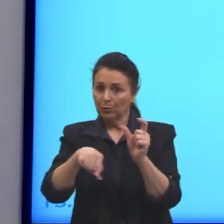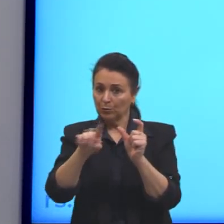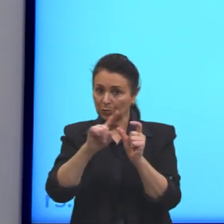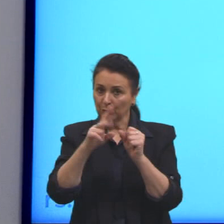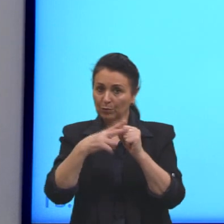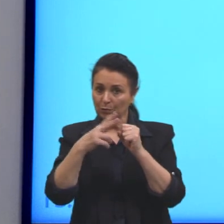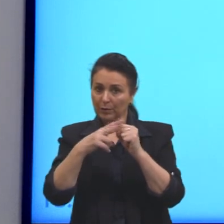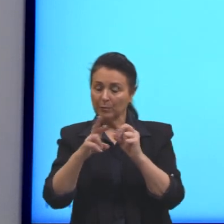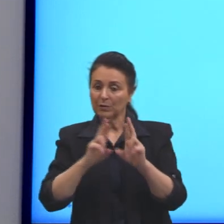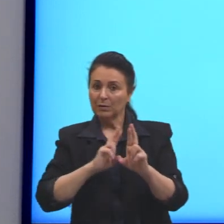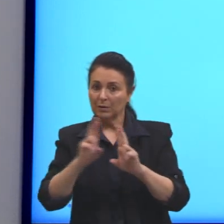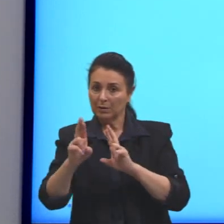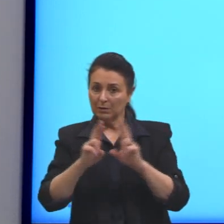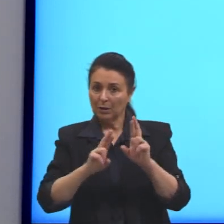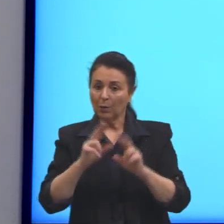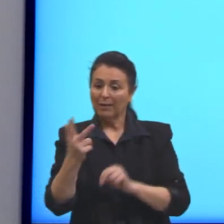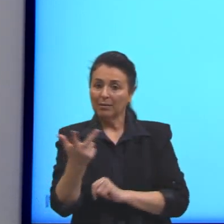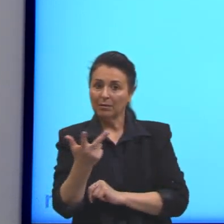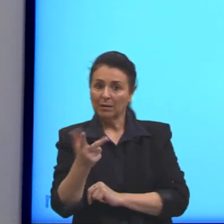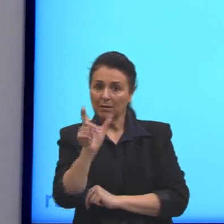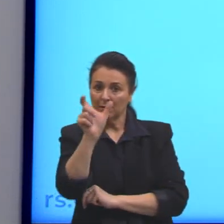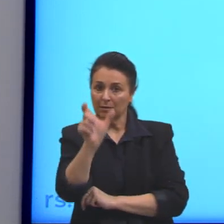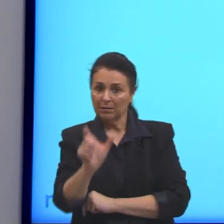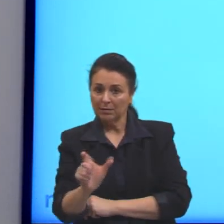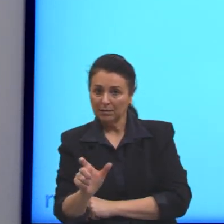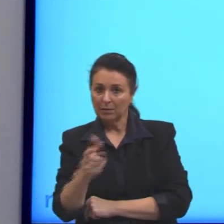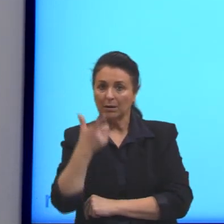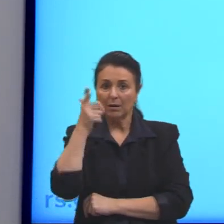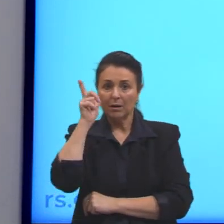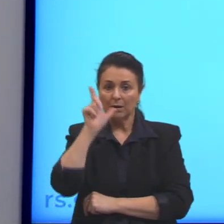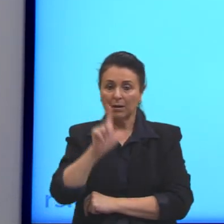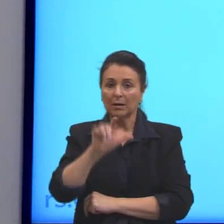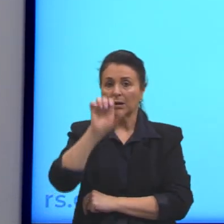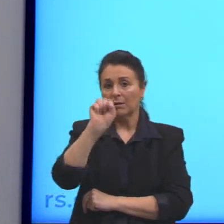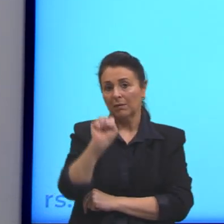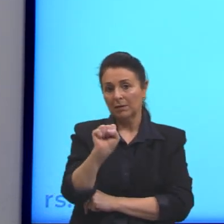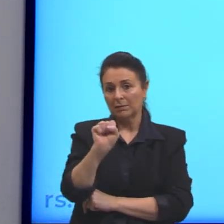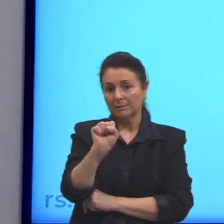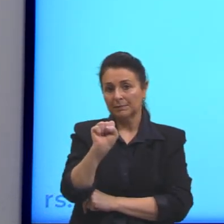relacionados à terceira pessoa ganham apenas um s.